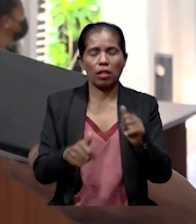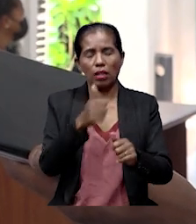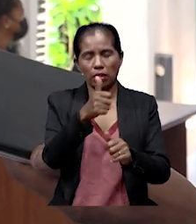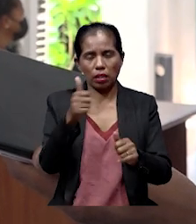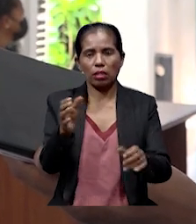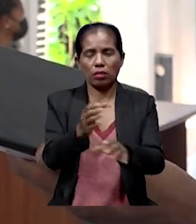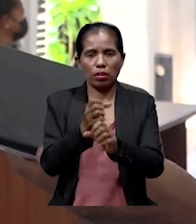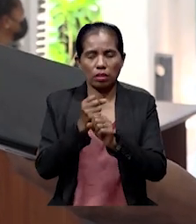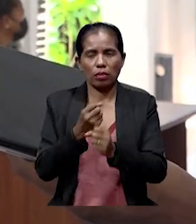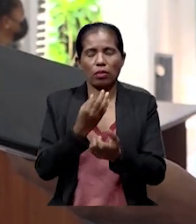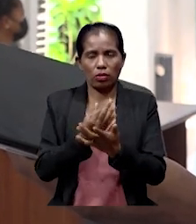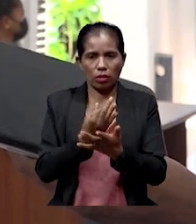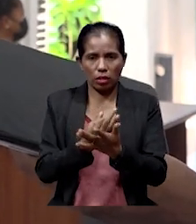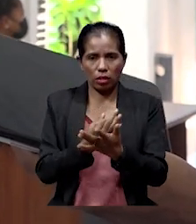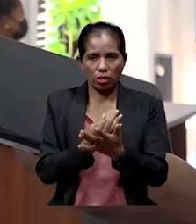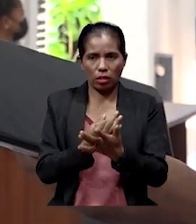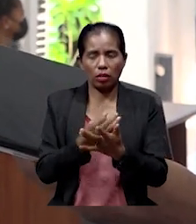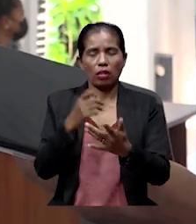simu iha